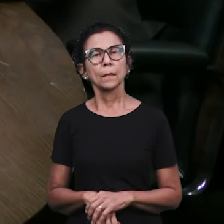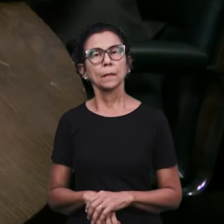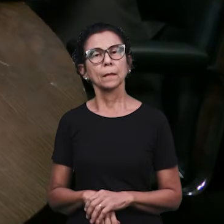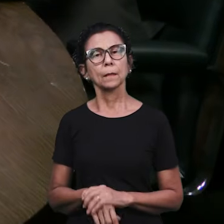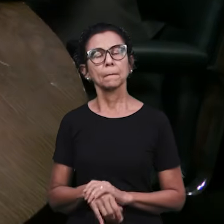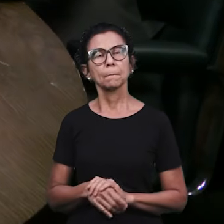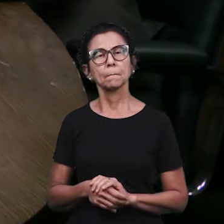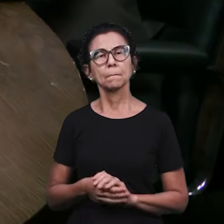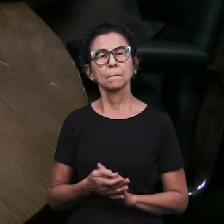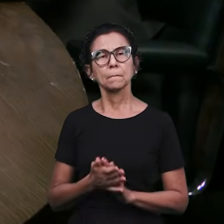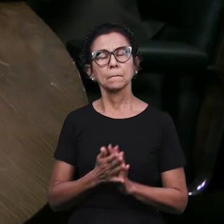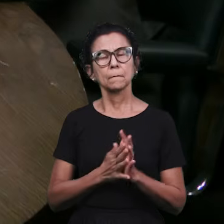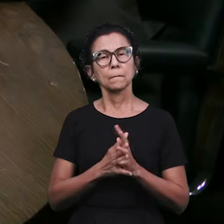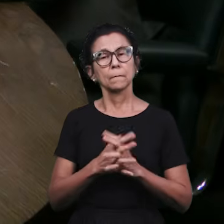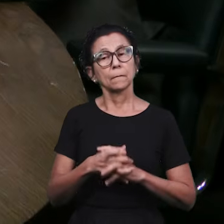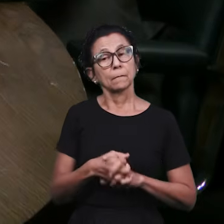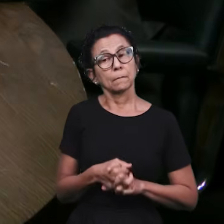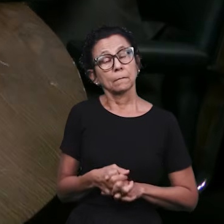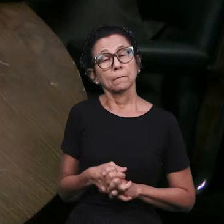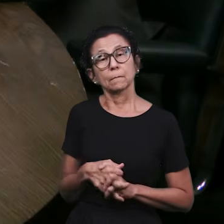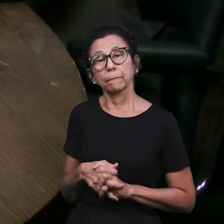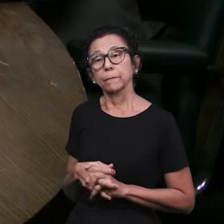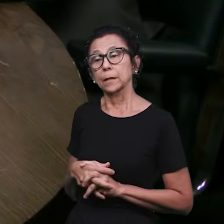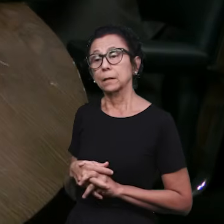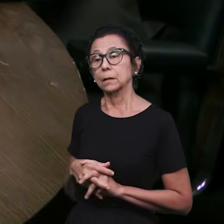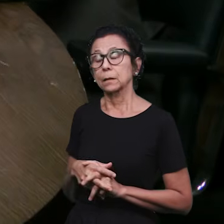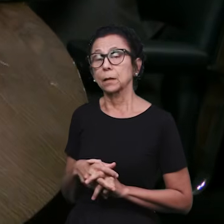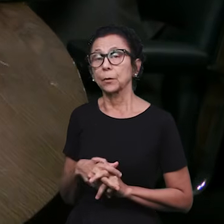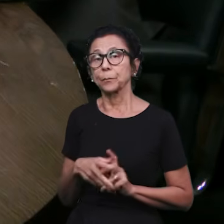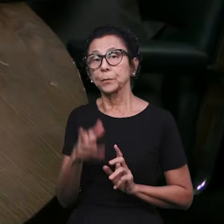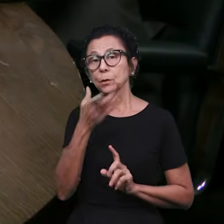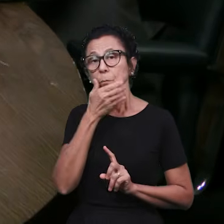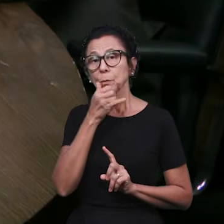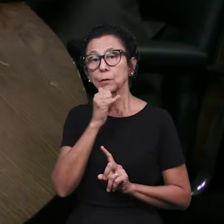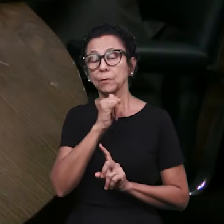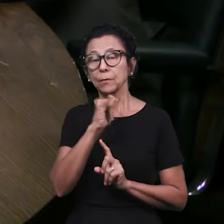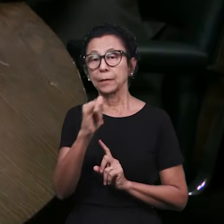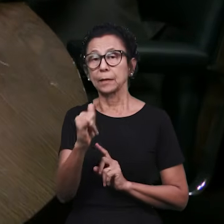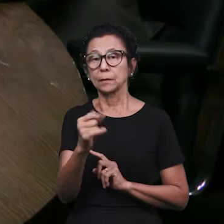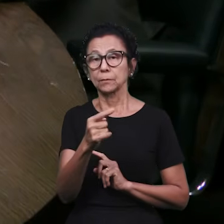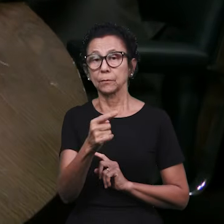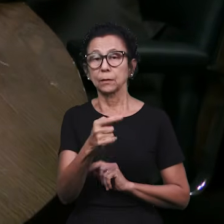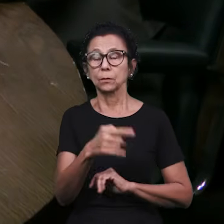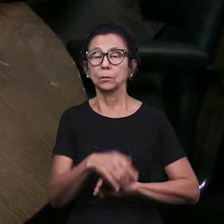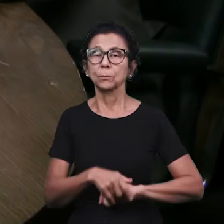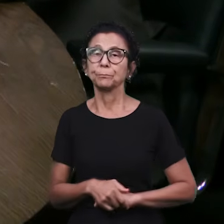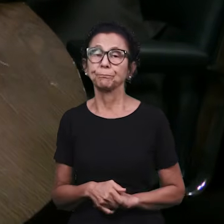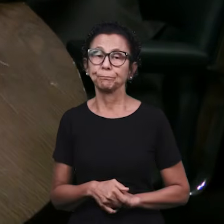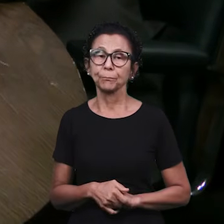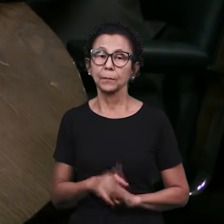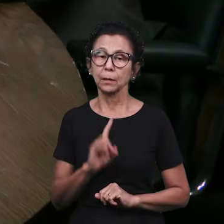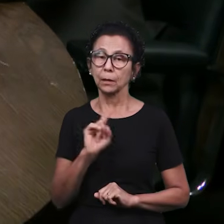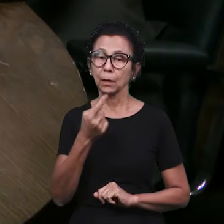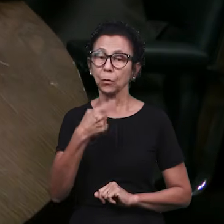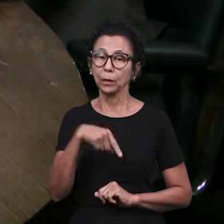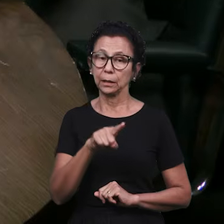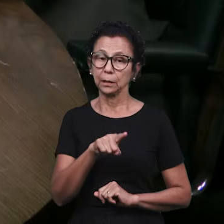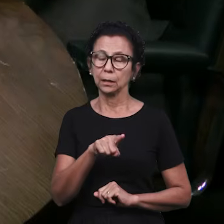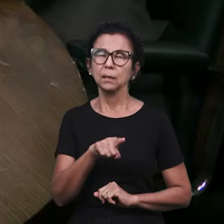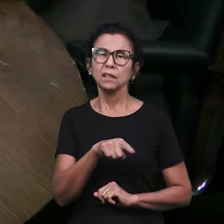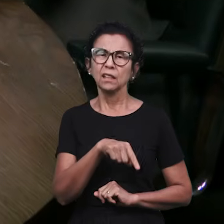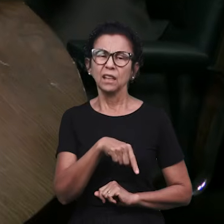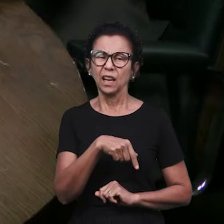deu orientação, falou que não era para ir, eles foram, houve prejuízos, né. Exatamente. E nós sabemos que